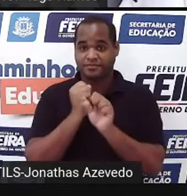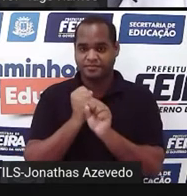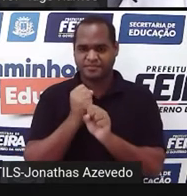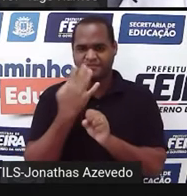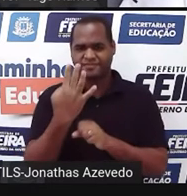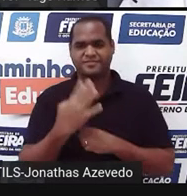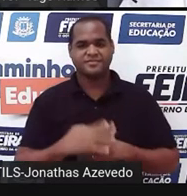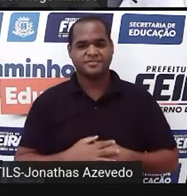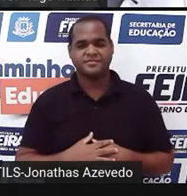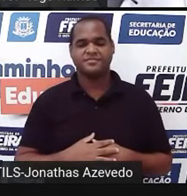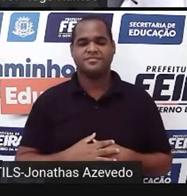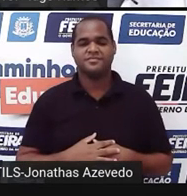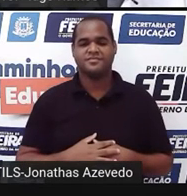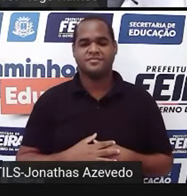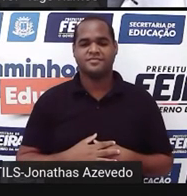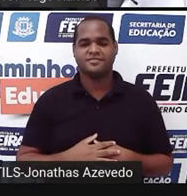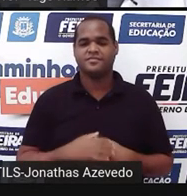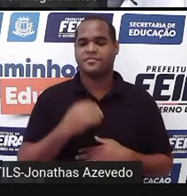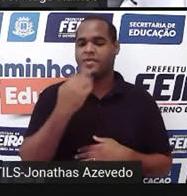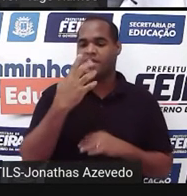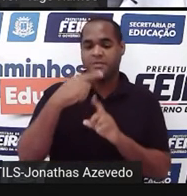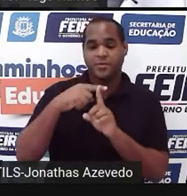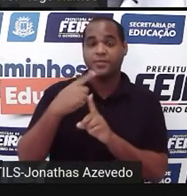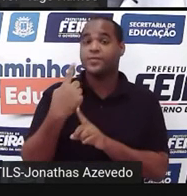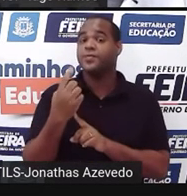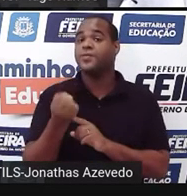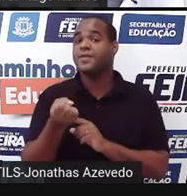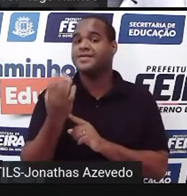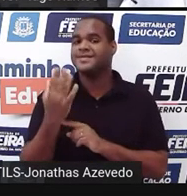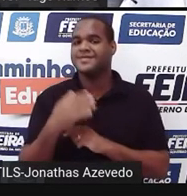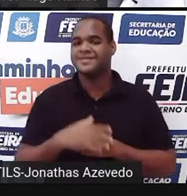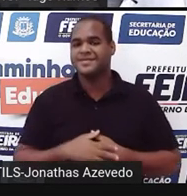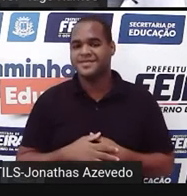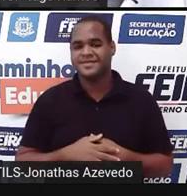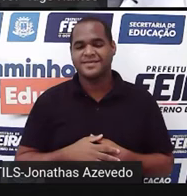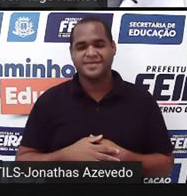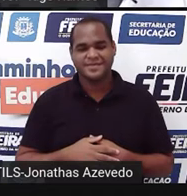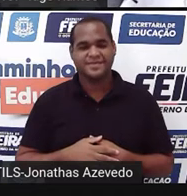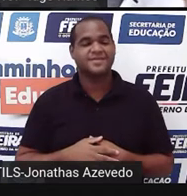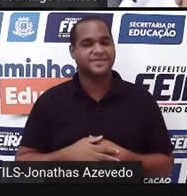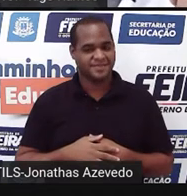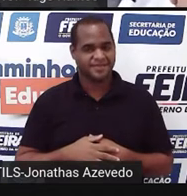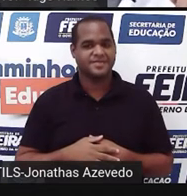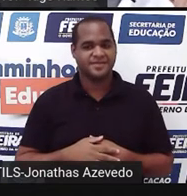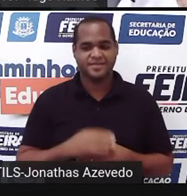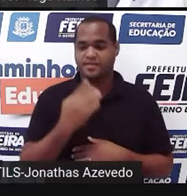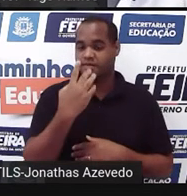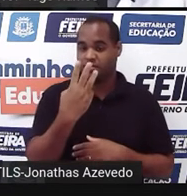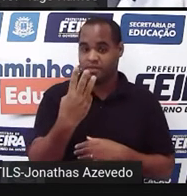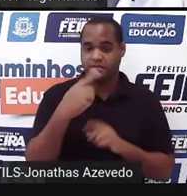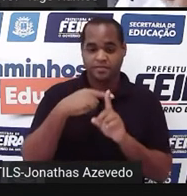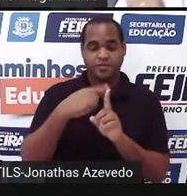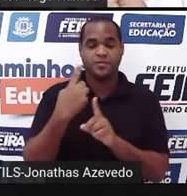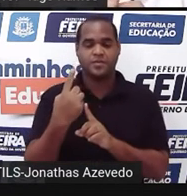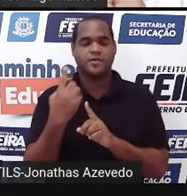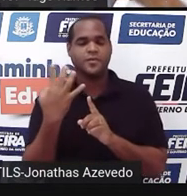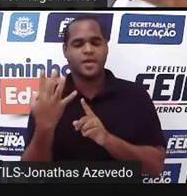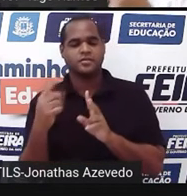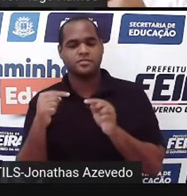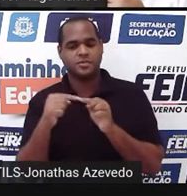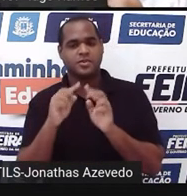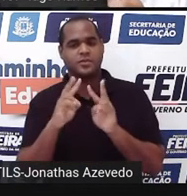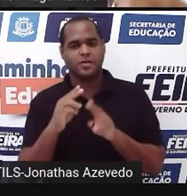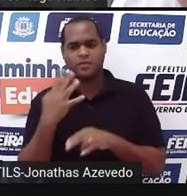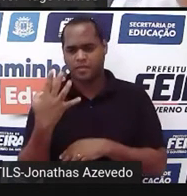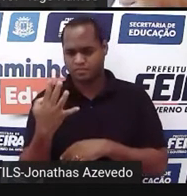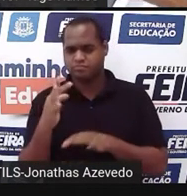faz essa continha aí 3 + 1 = quanto quatro então ficou 4 = 4 4 =